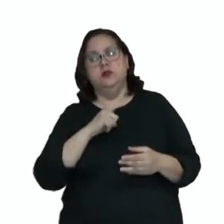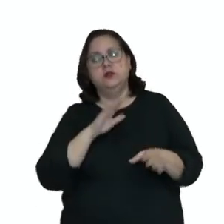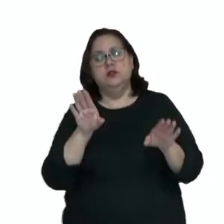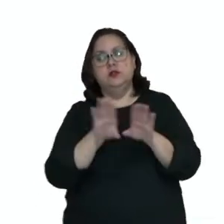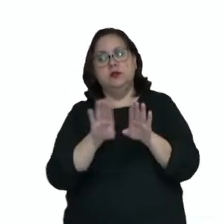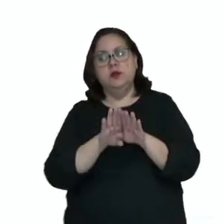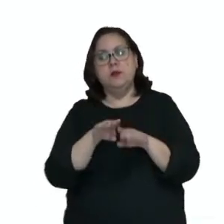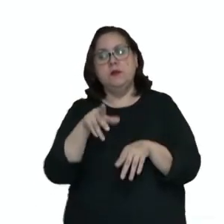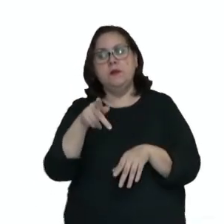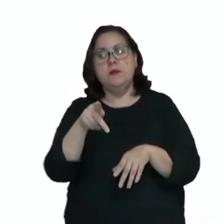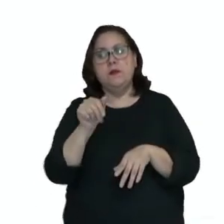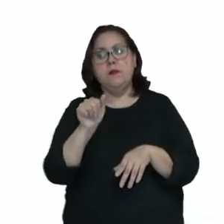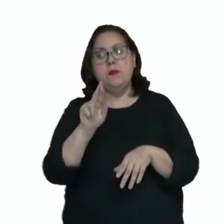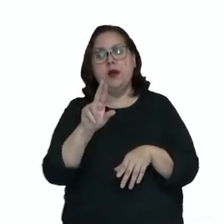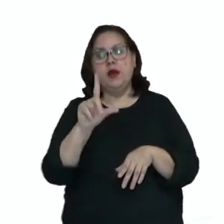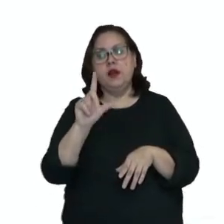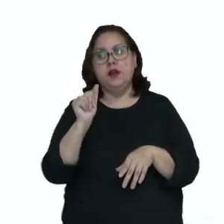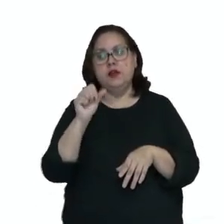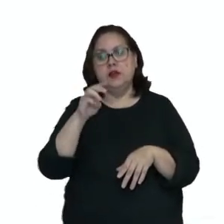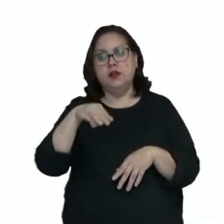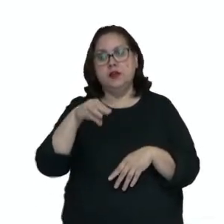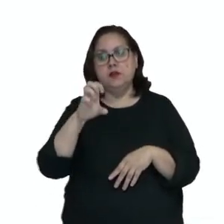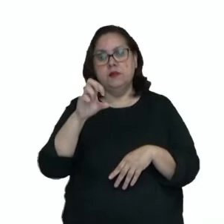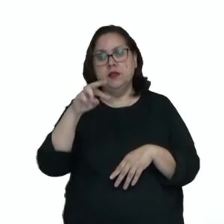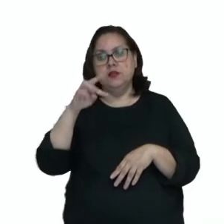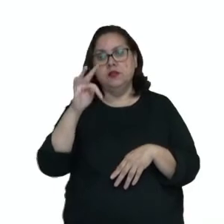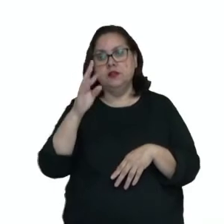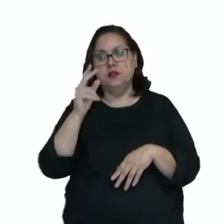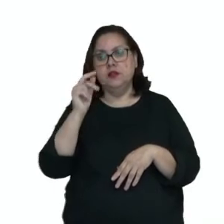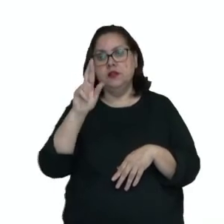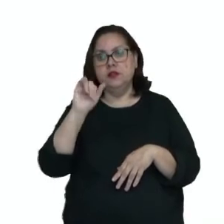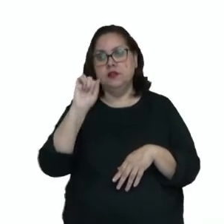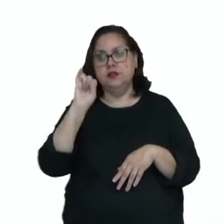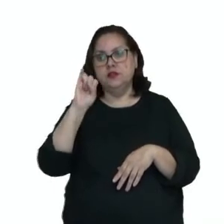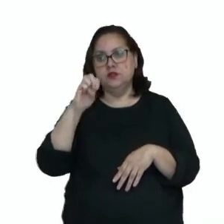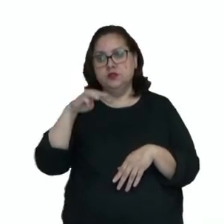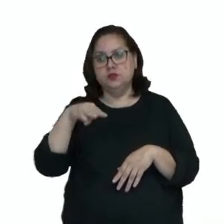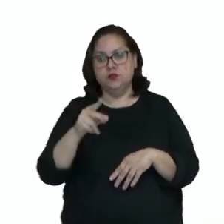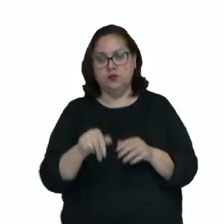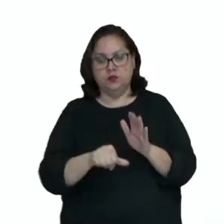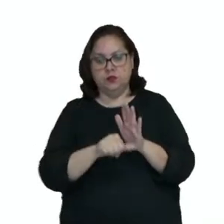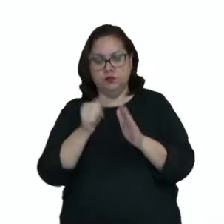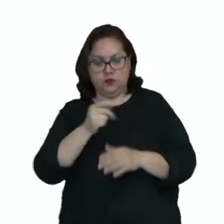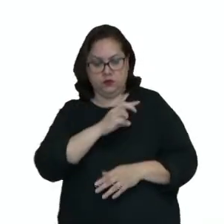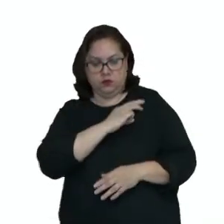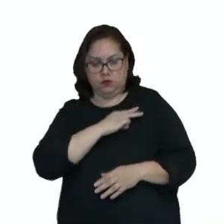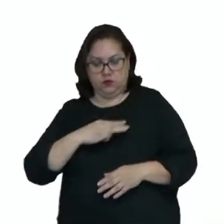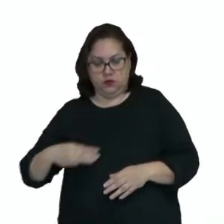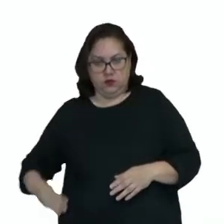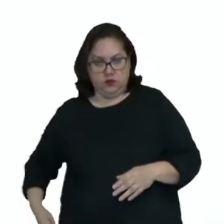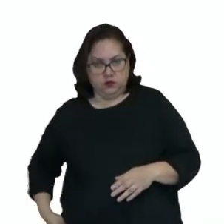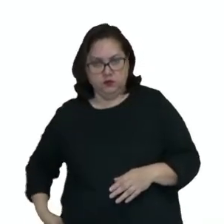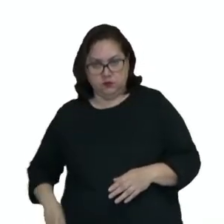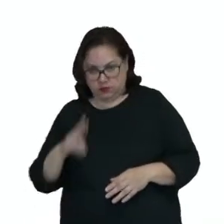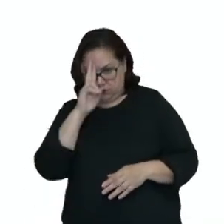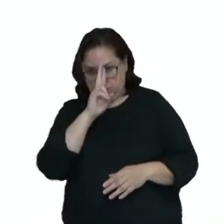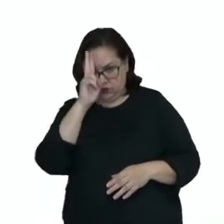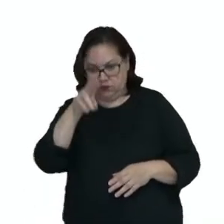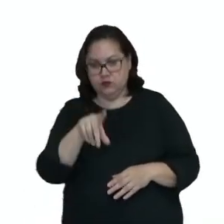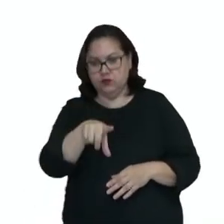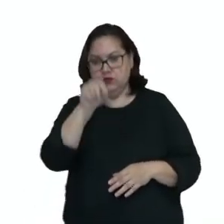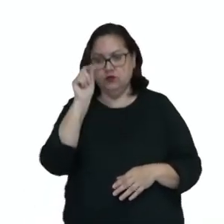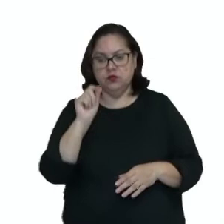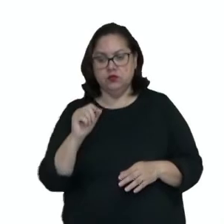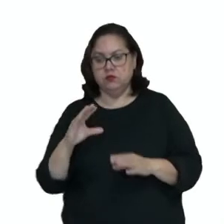o parlamentarismo. O chefe do poder executivo é o primeiro-ministro, né? Não é o presidente, que é escolhido